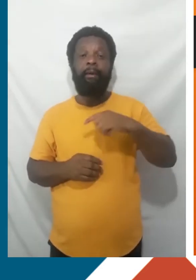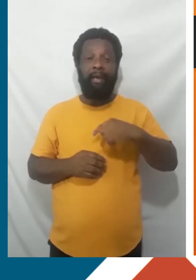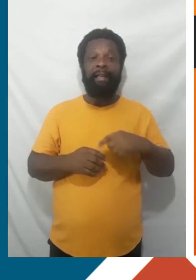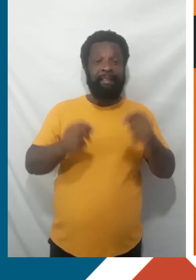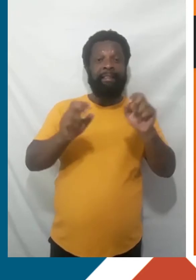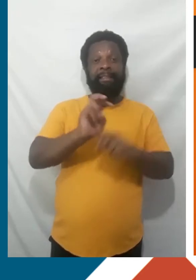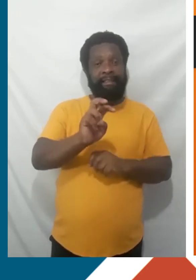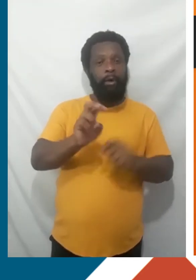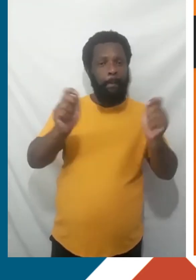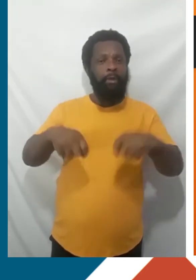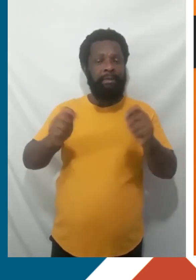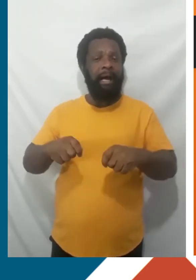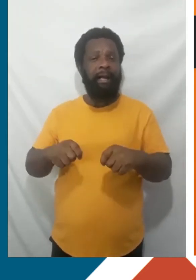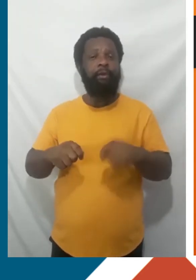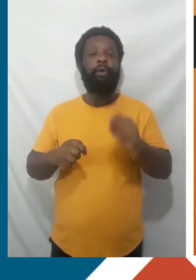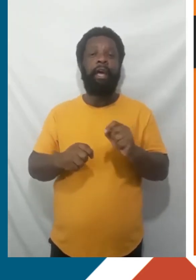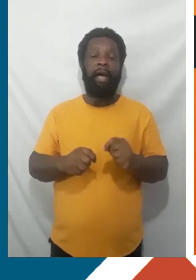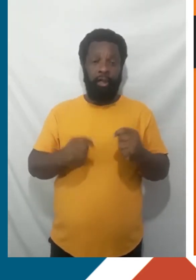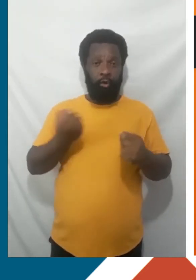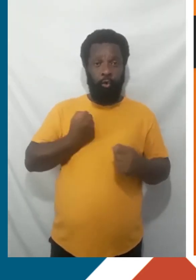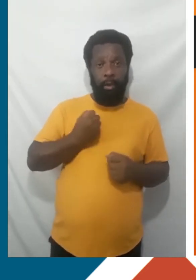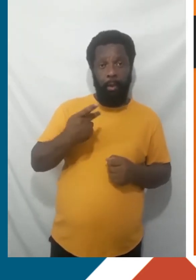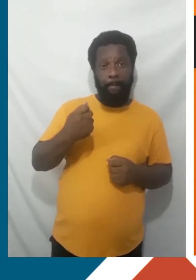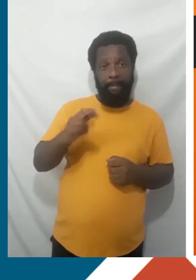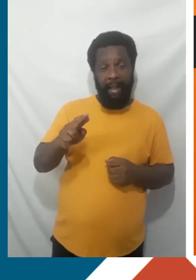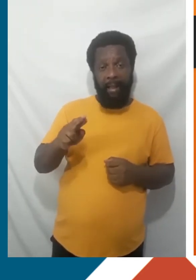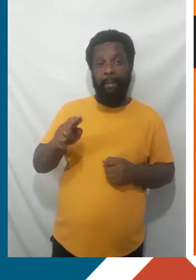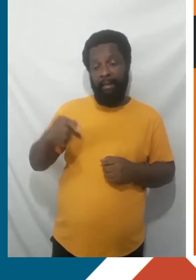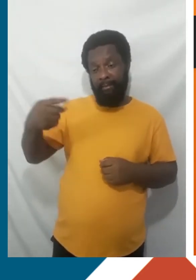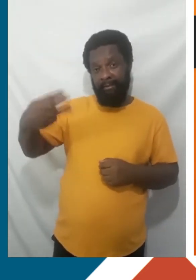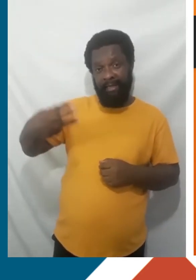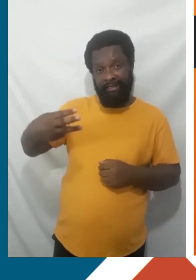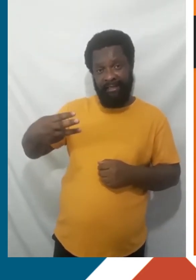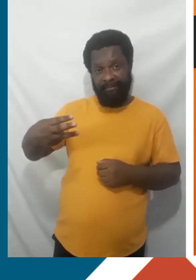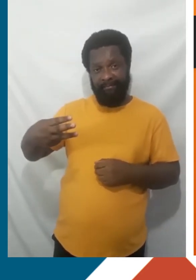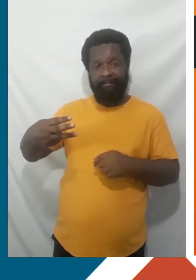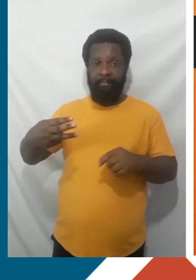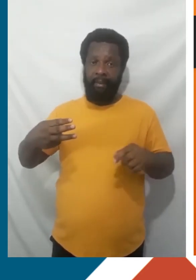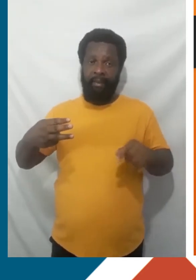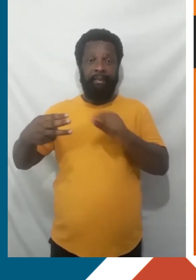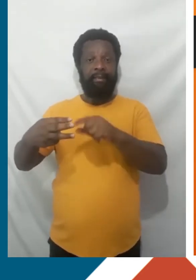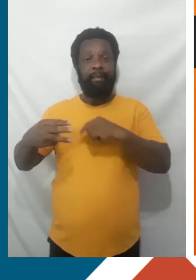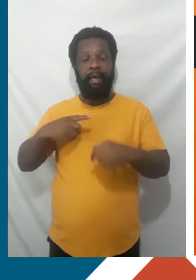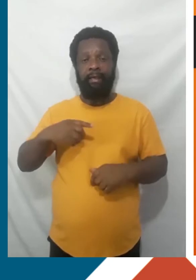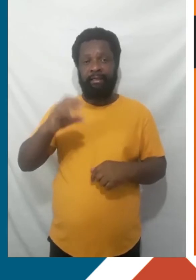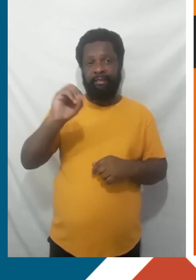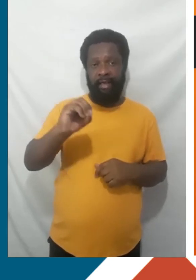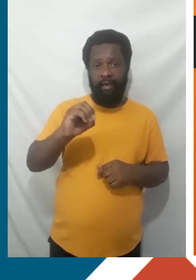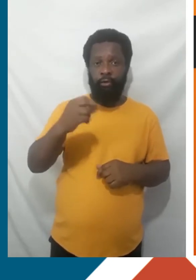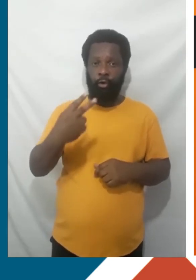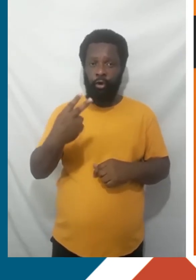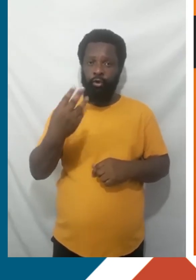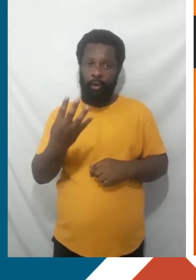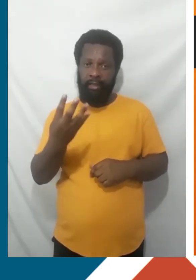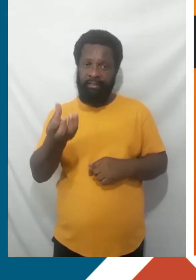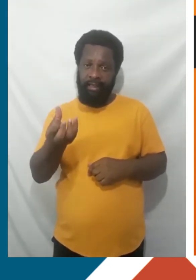as 5 possibilidades de dígitos pares para ocupar a terceira posição. Então, teremos 0,